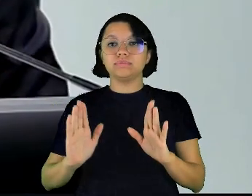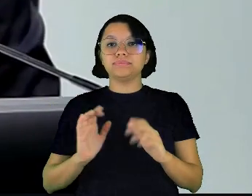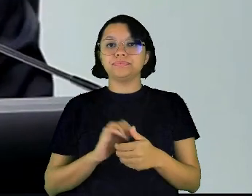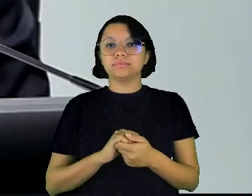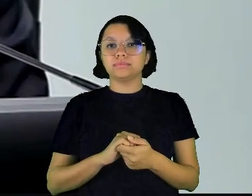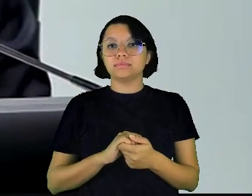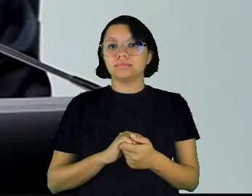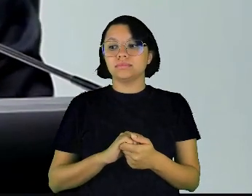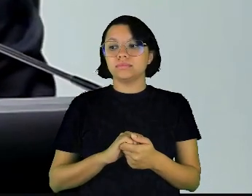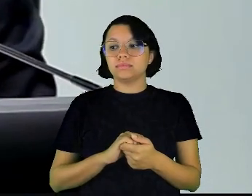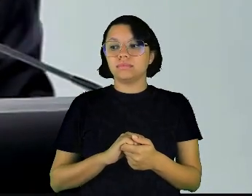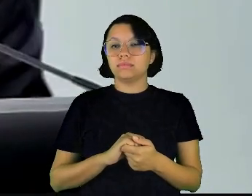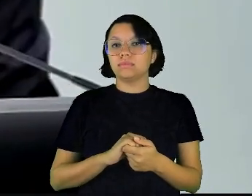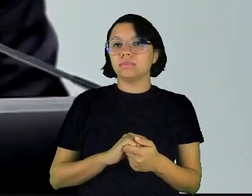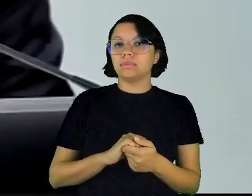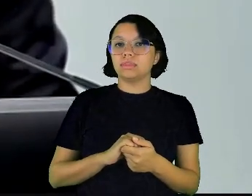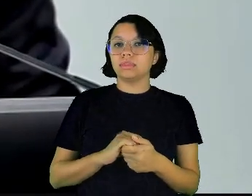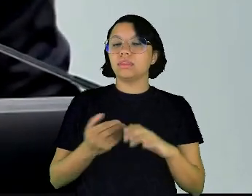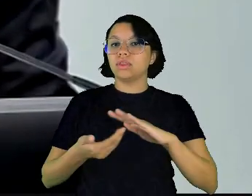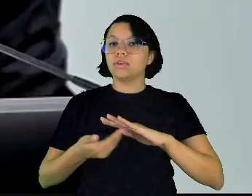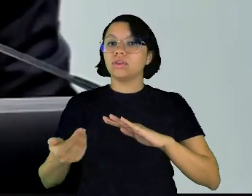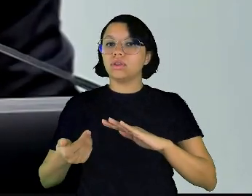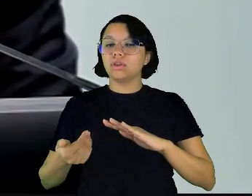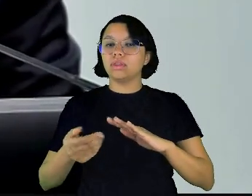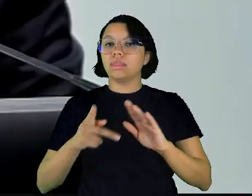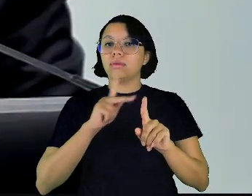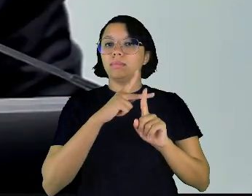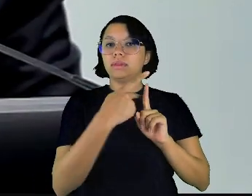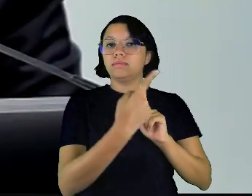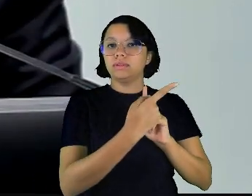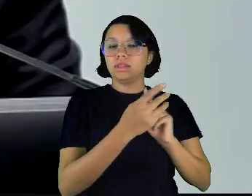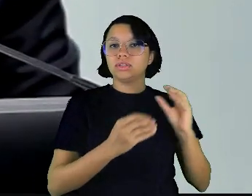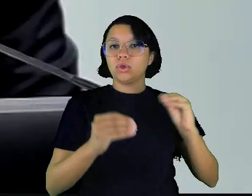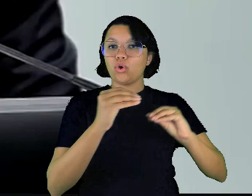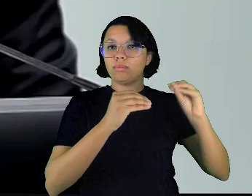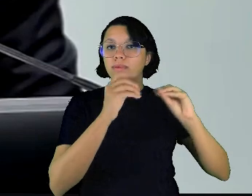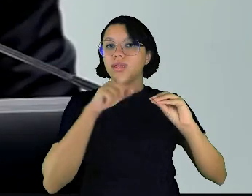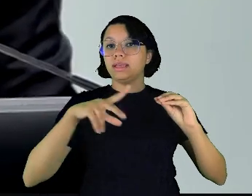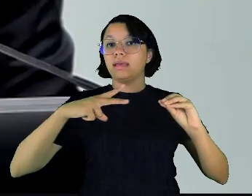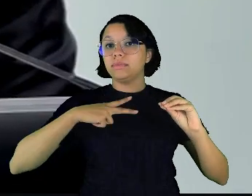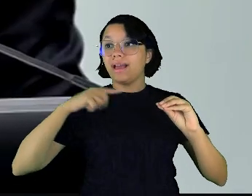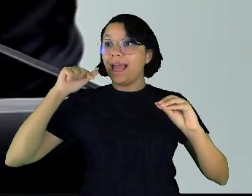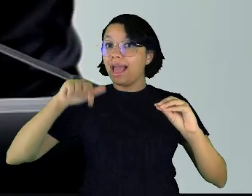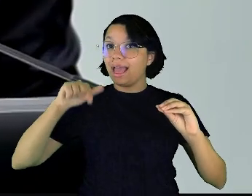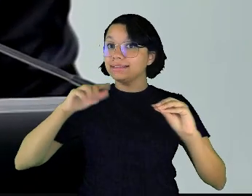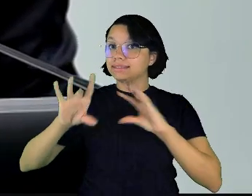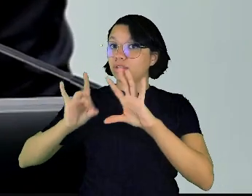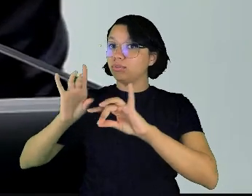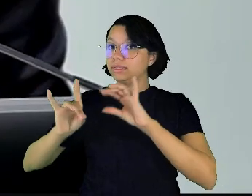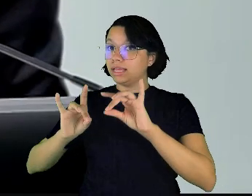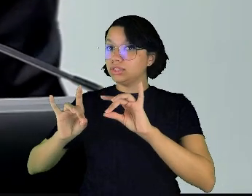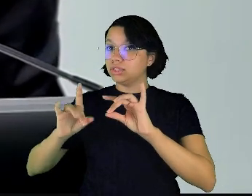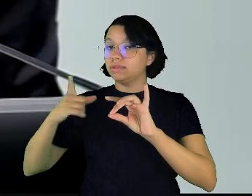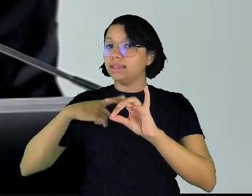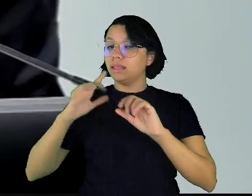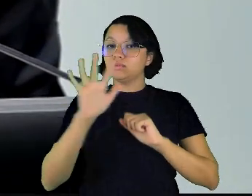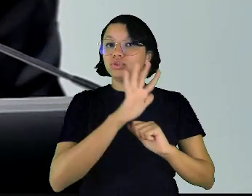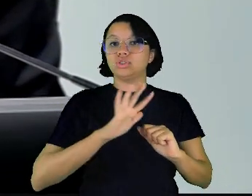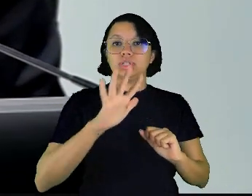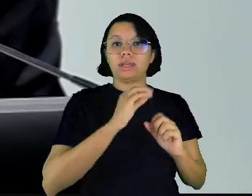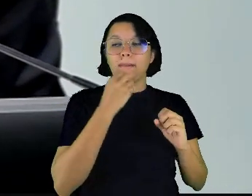Com exceção, então, da Previdência Complementar, né, que é a privada, essa sim facultativa, nós temos o regime geral. Bom, com